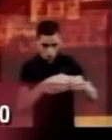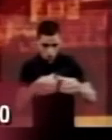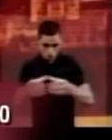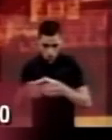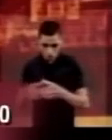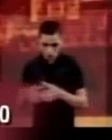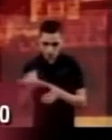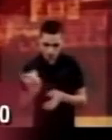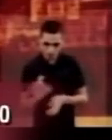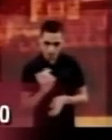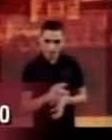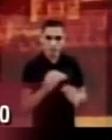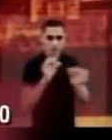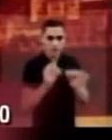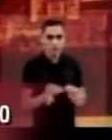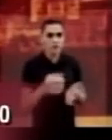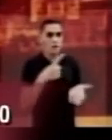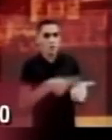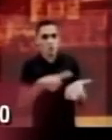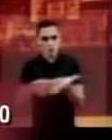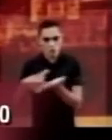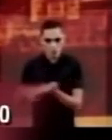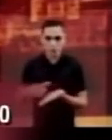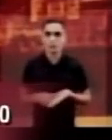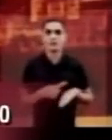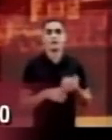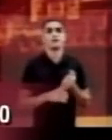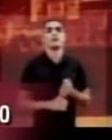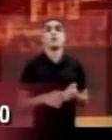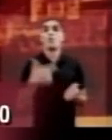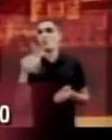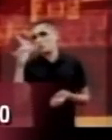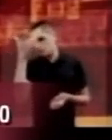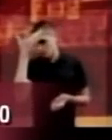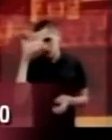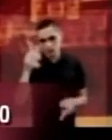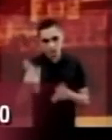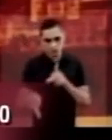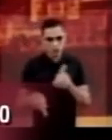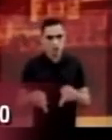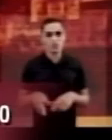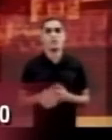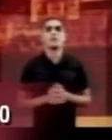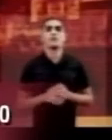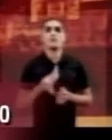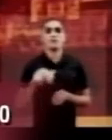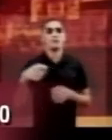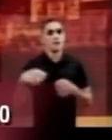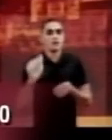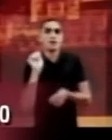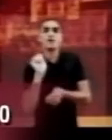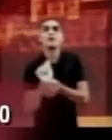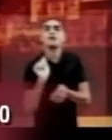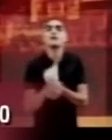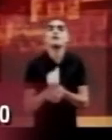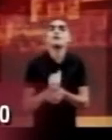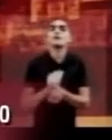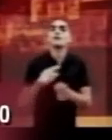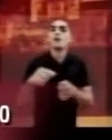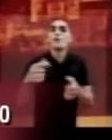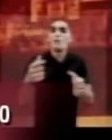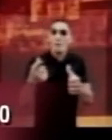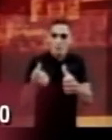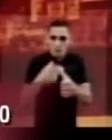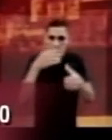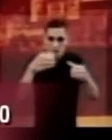maneira. E esses daí começa dia 7, né, que vai ser o primeiro, que será amanhã, ali na Rui